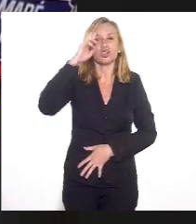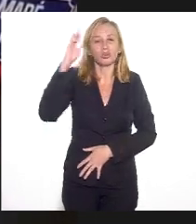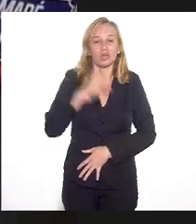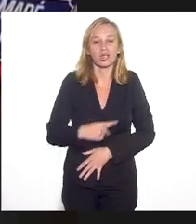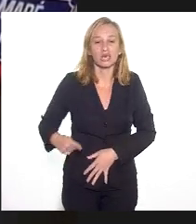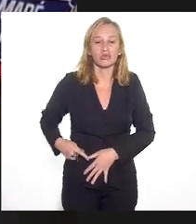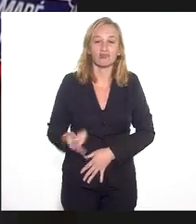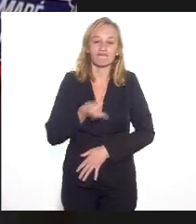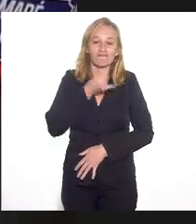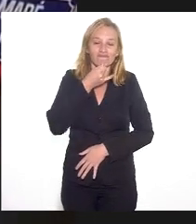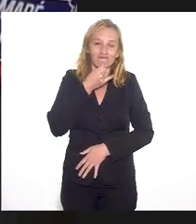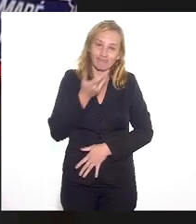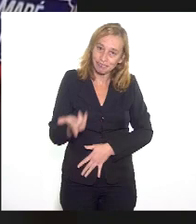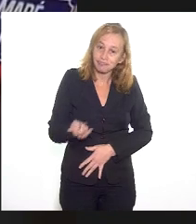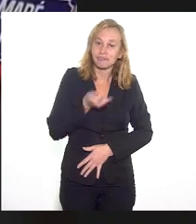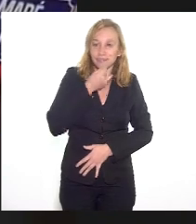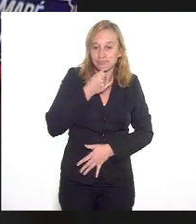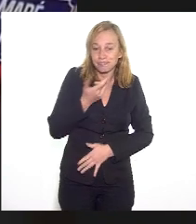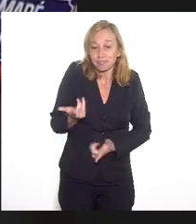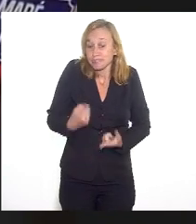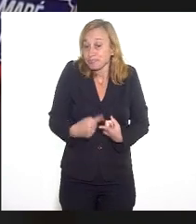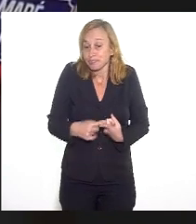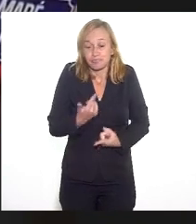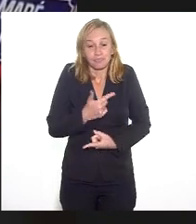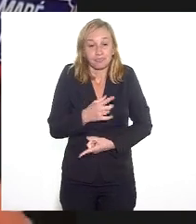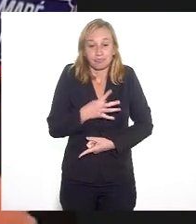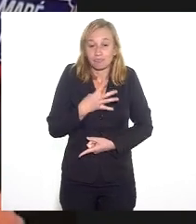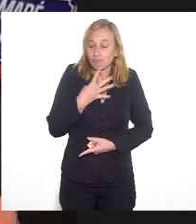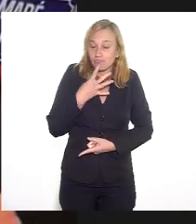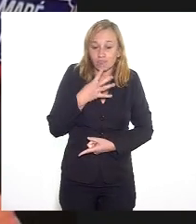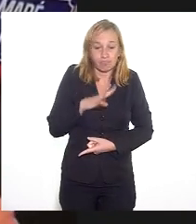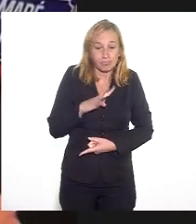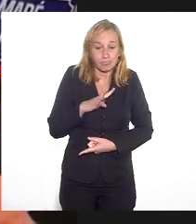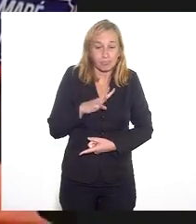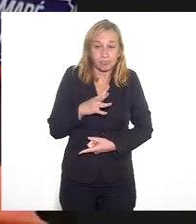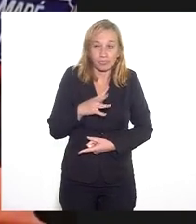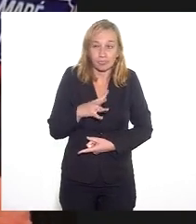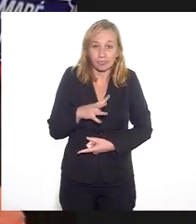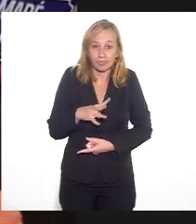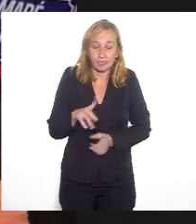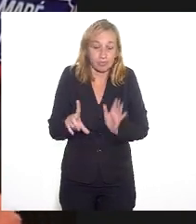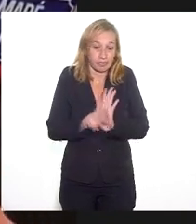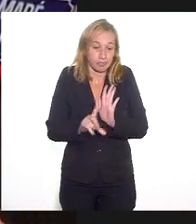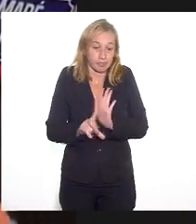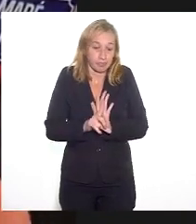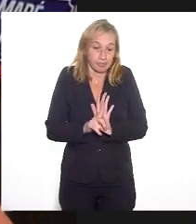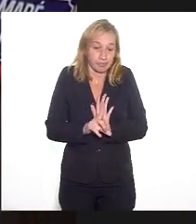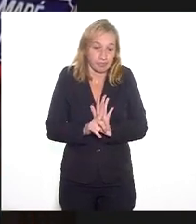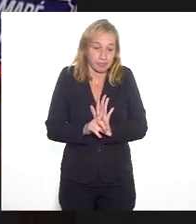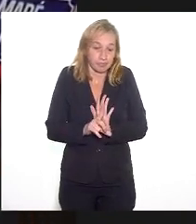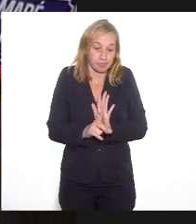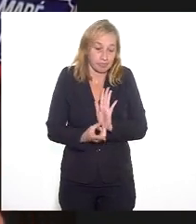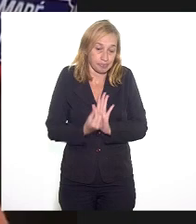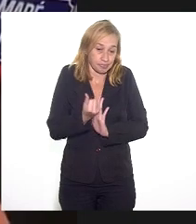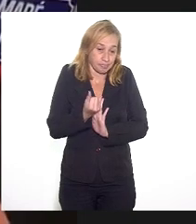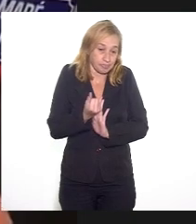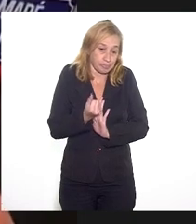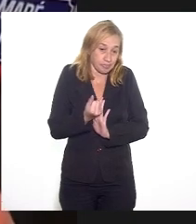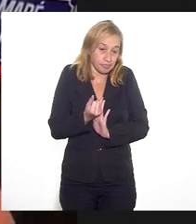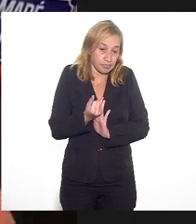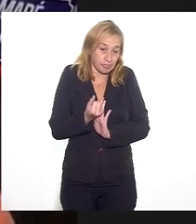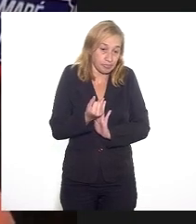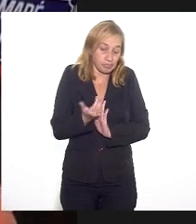presidente, lamentar porque não reconhecemos nessa lei de diretrizes